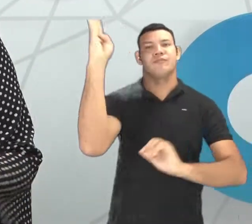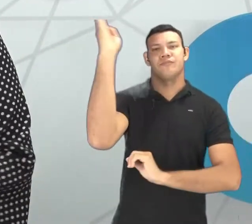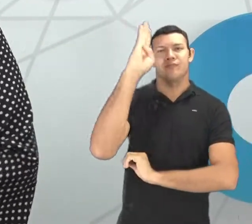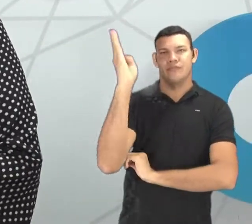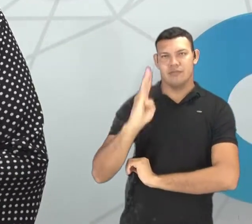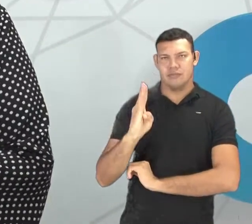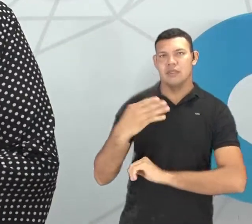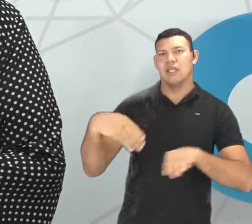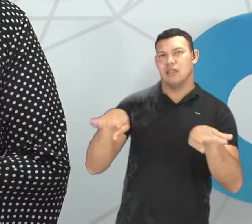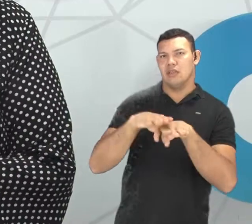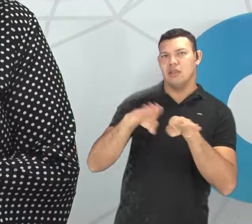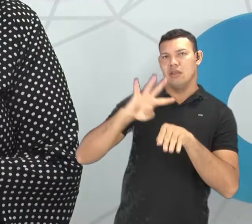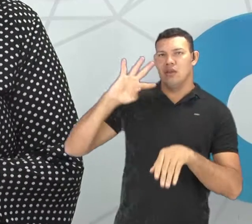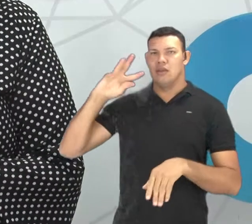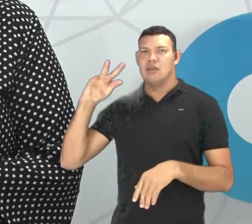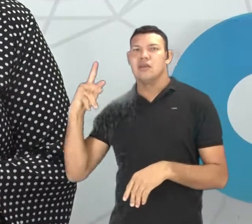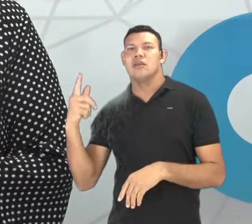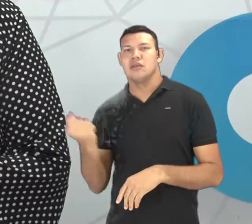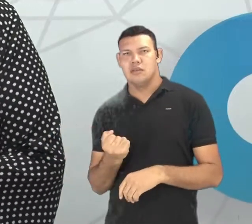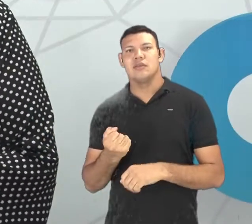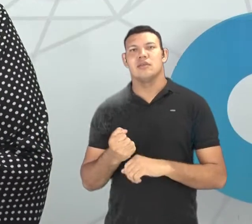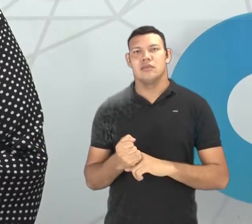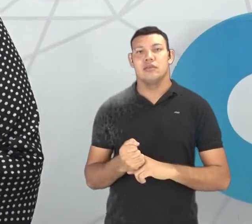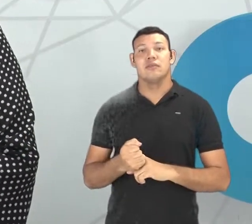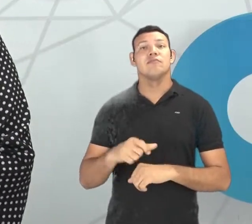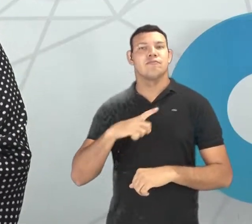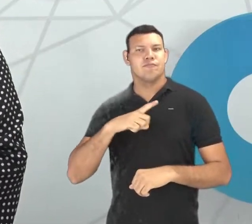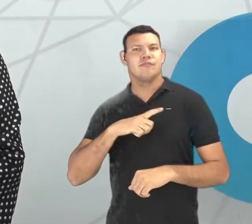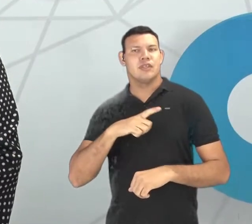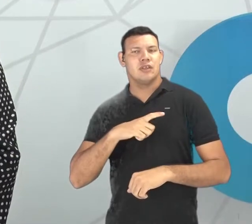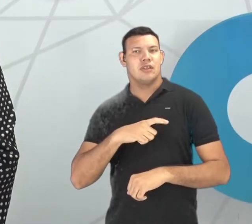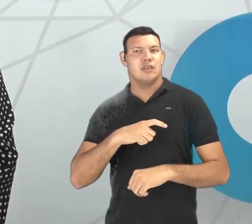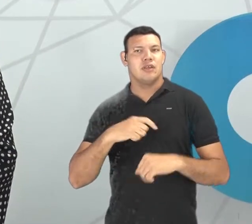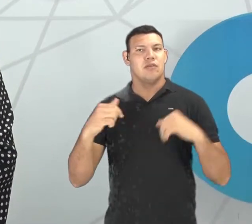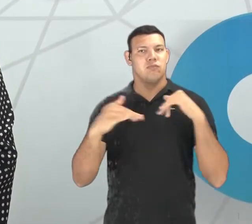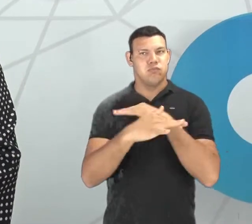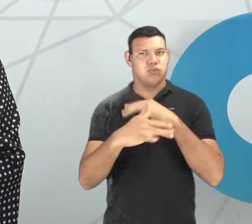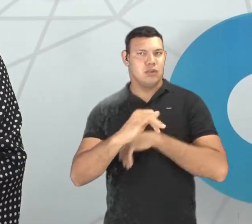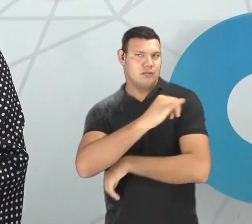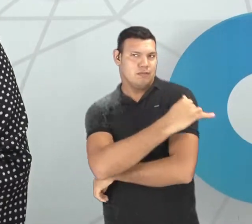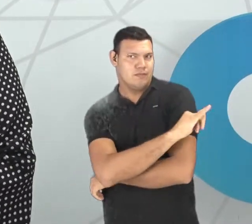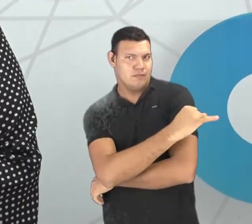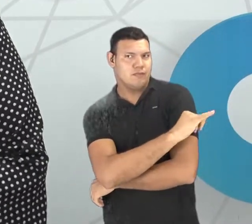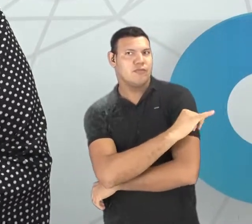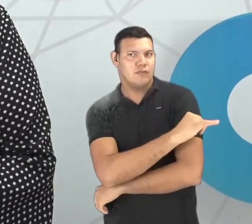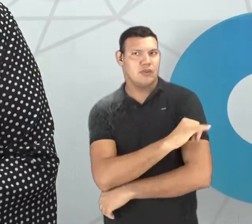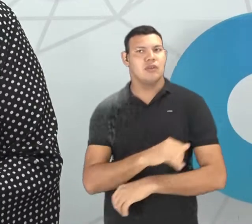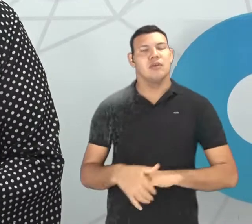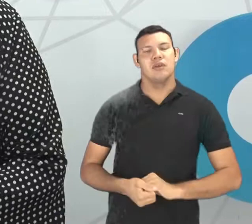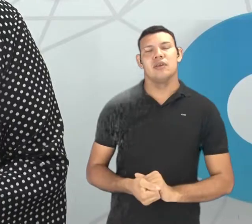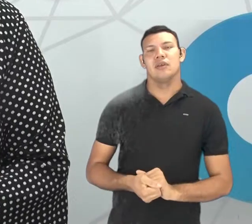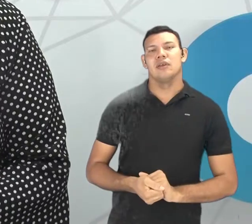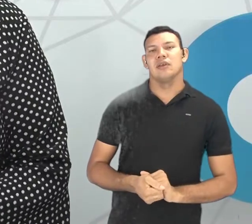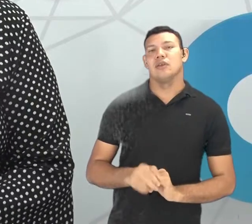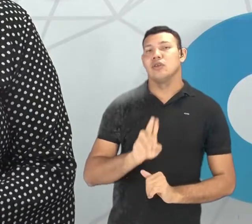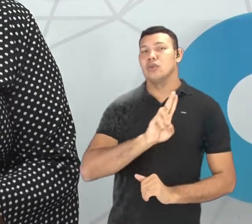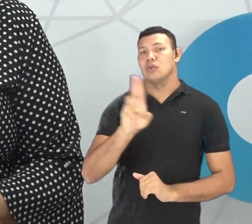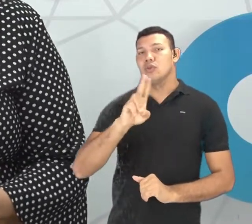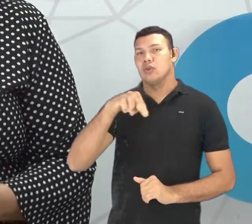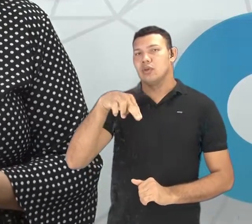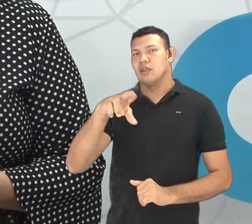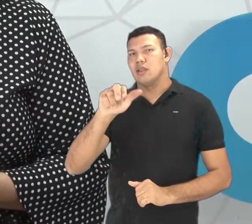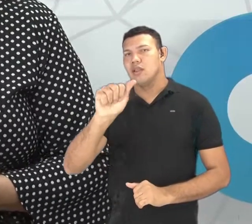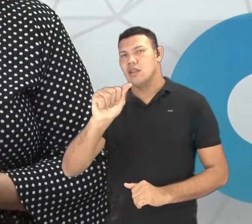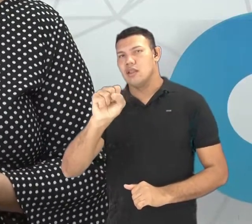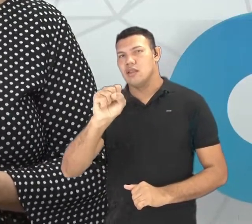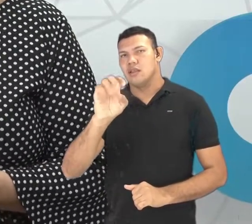quanto na África. Daí existe até uma igreja no Rio de Janeiro com o nome da escrava Anastácia. Inclusive, as estatísticas dizem